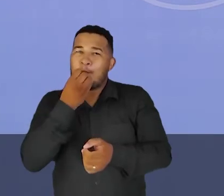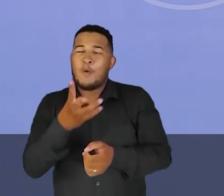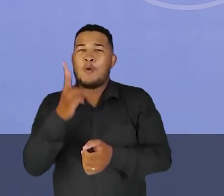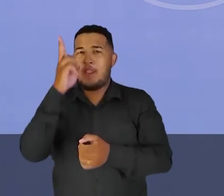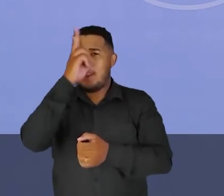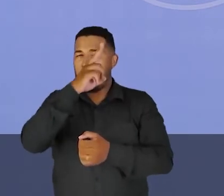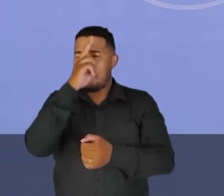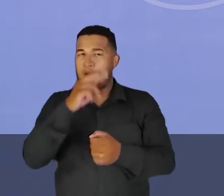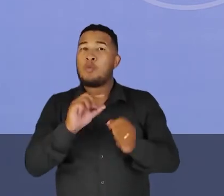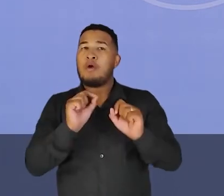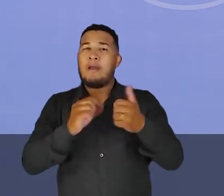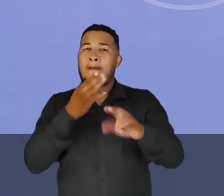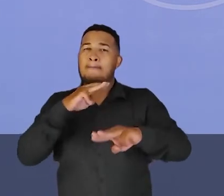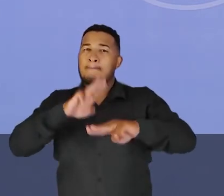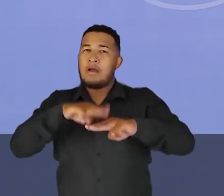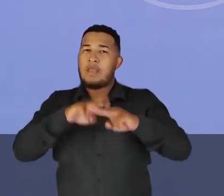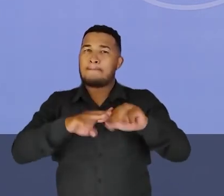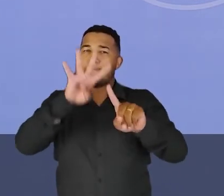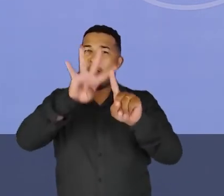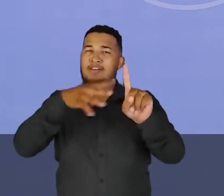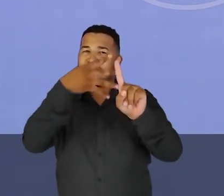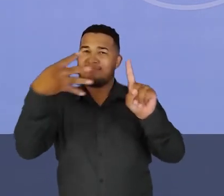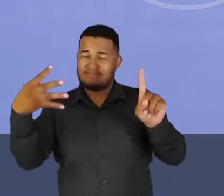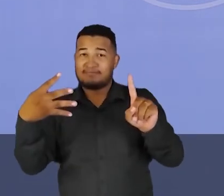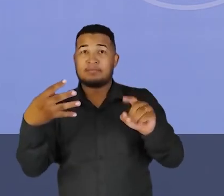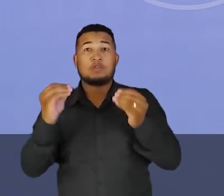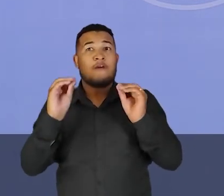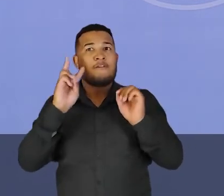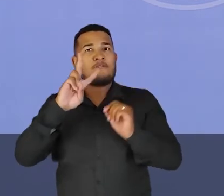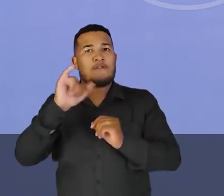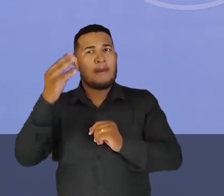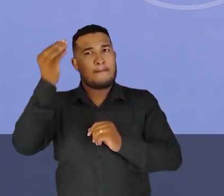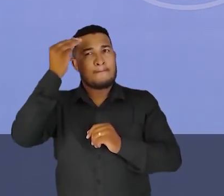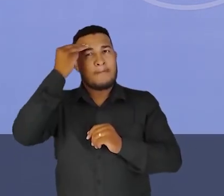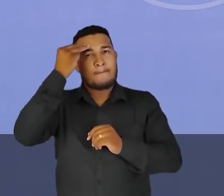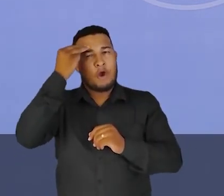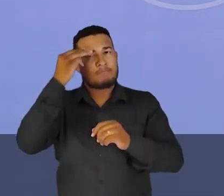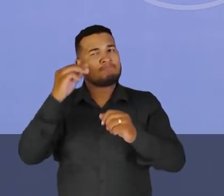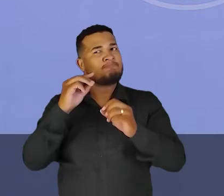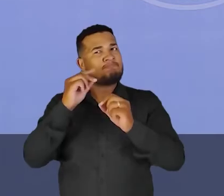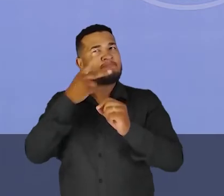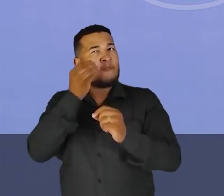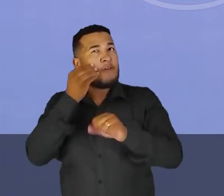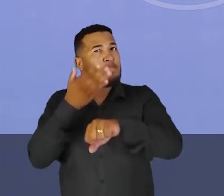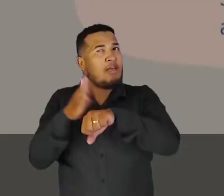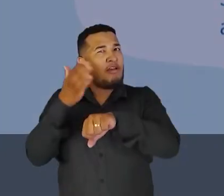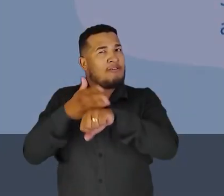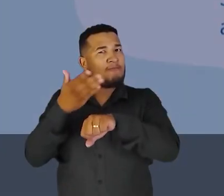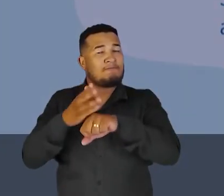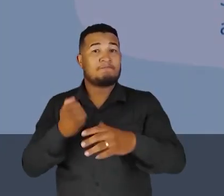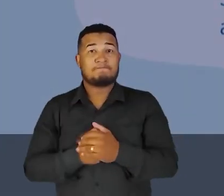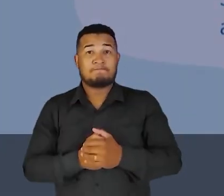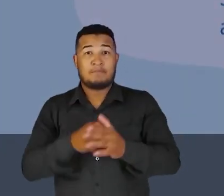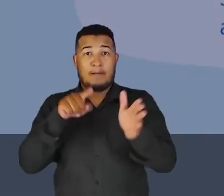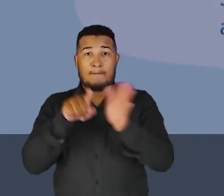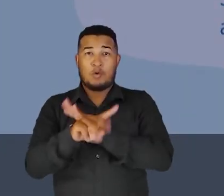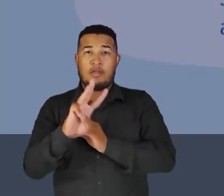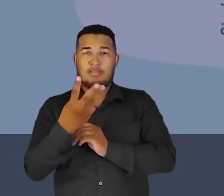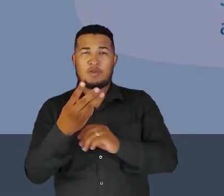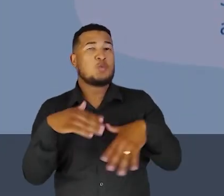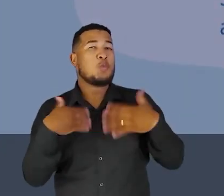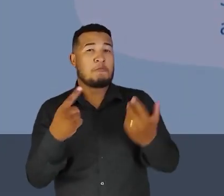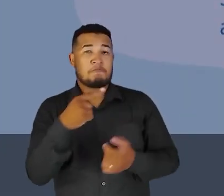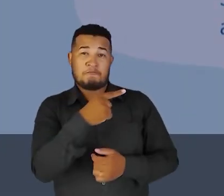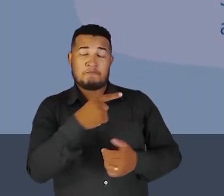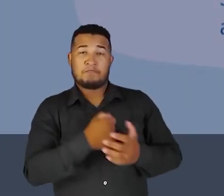a tabuada que você já vai colocando na sua memória para se exercitar, ok? E a terceira perguntinha do